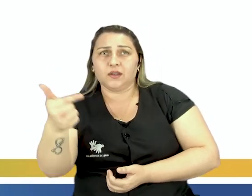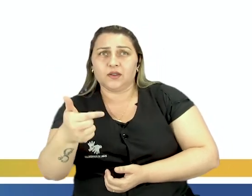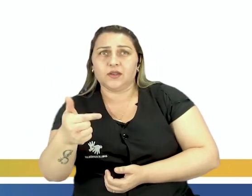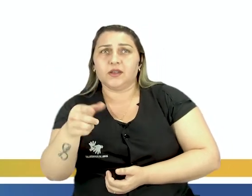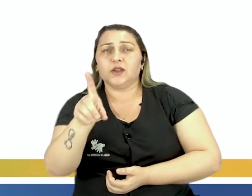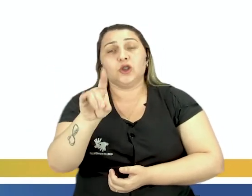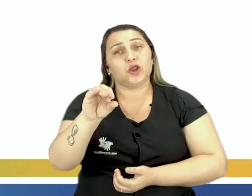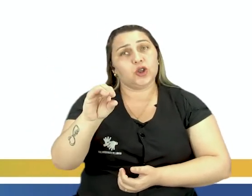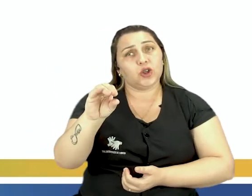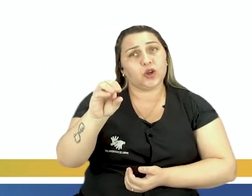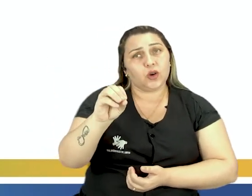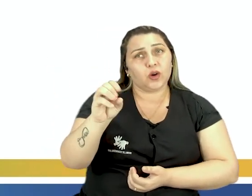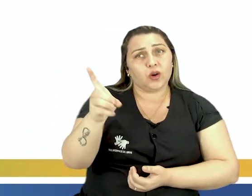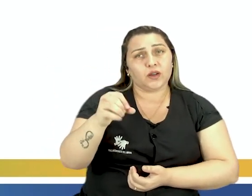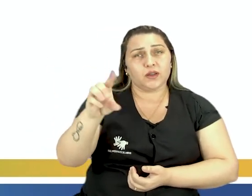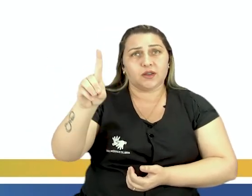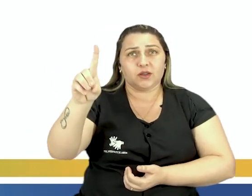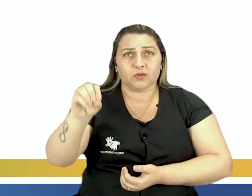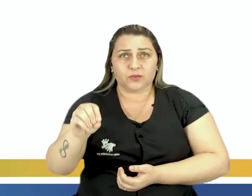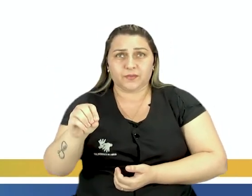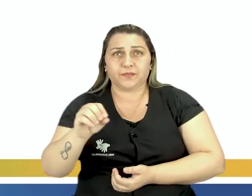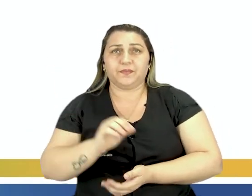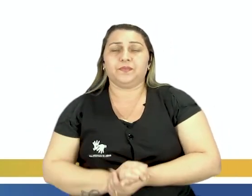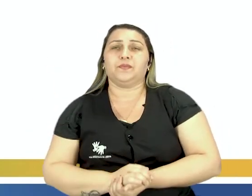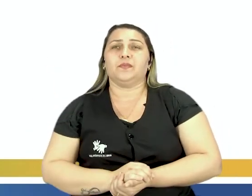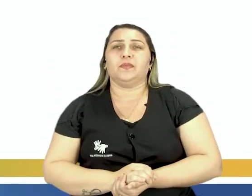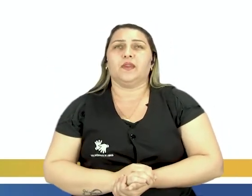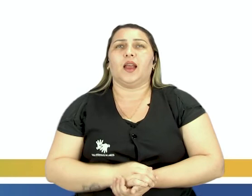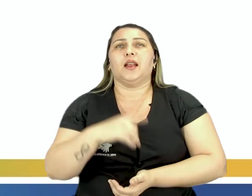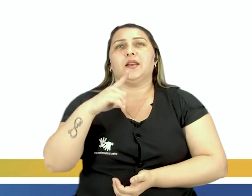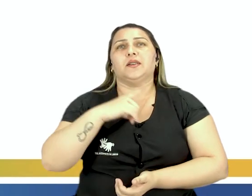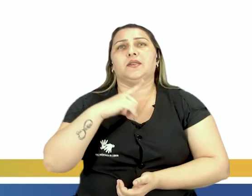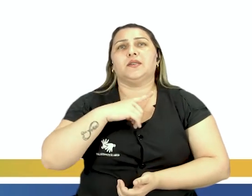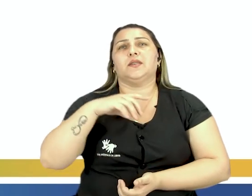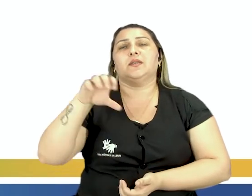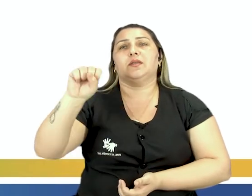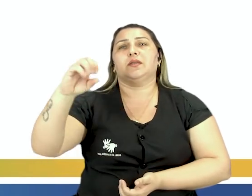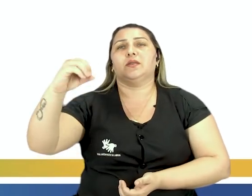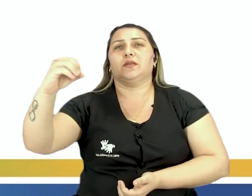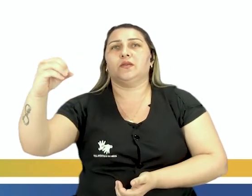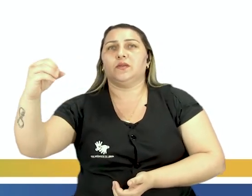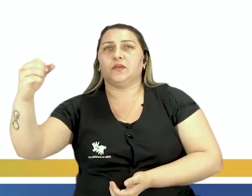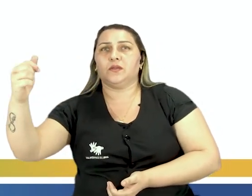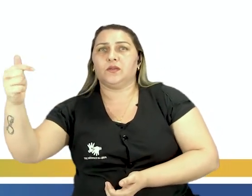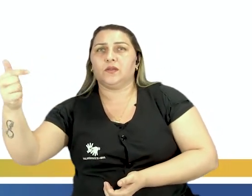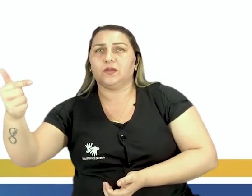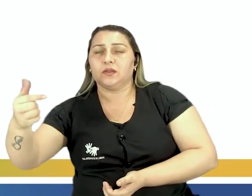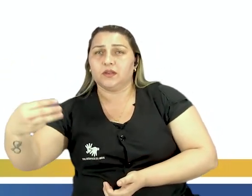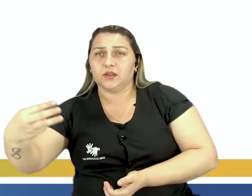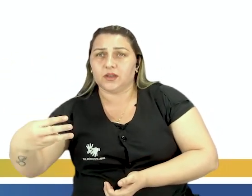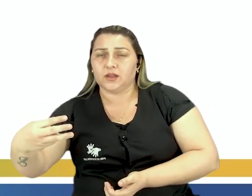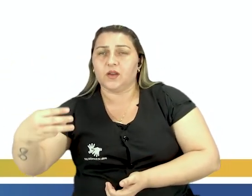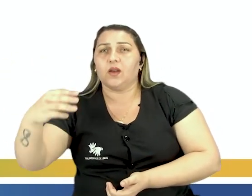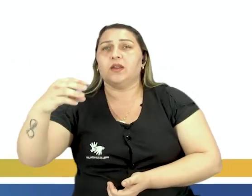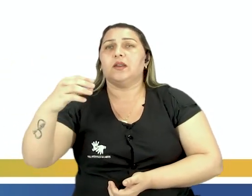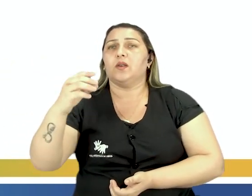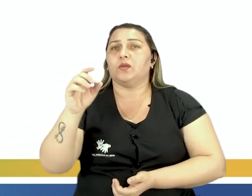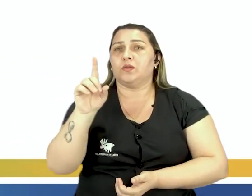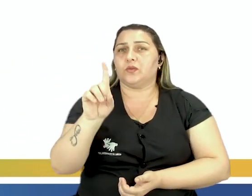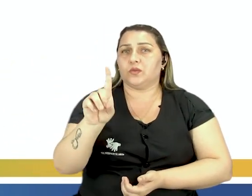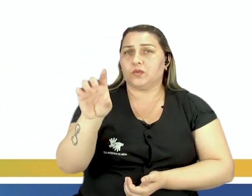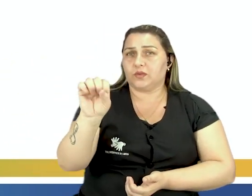ó, dióxido de carbono. Aqui nós temos um enxofre 1, oxigênio 3. Então, nós